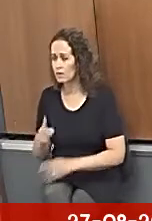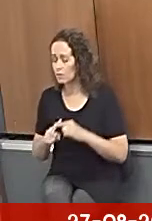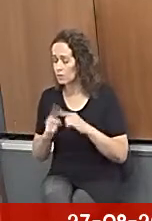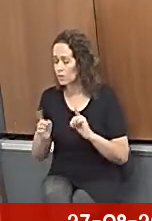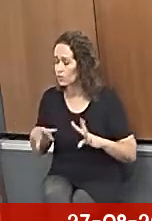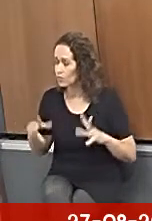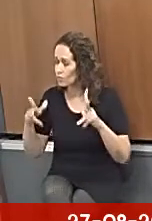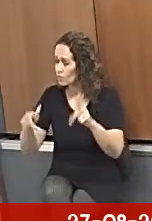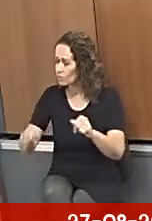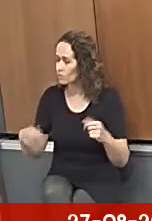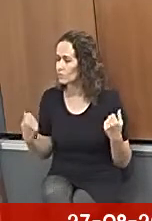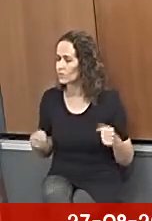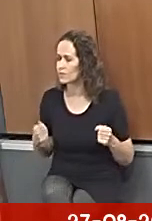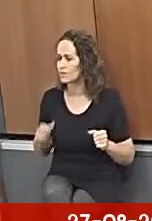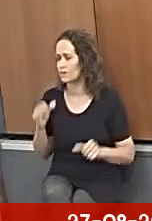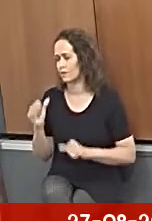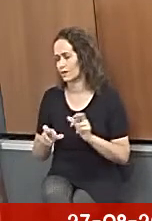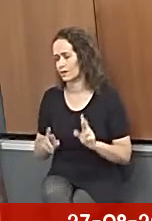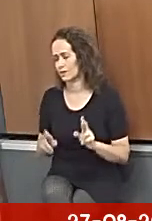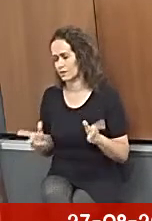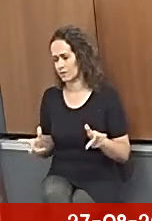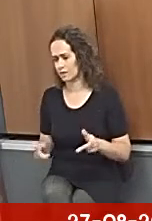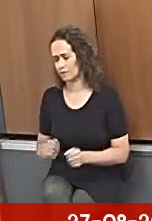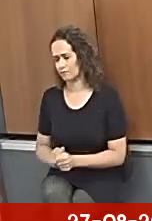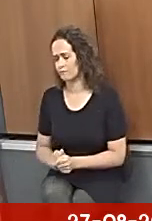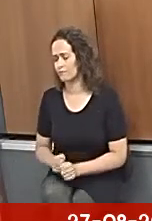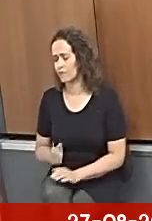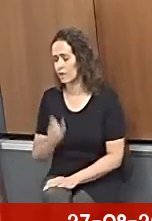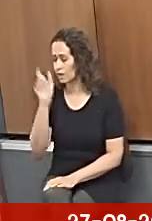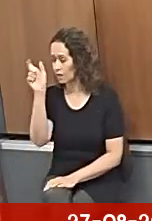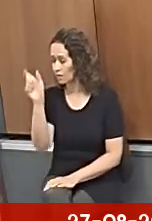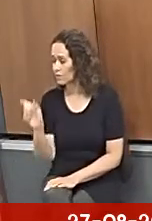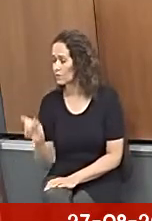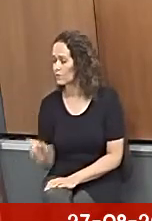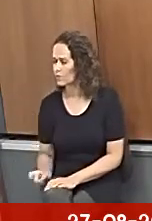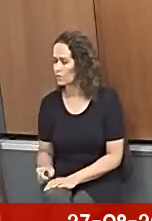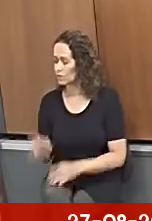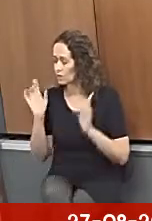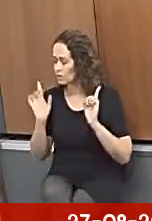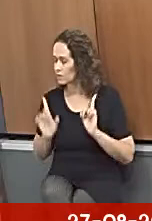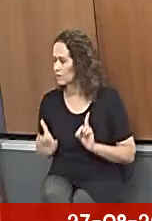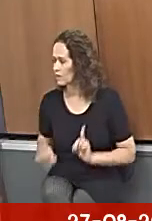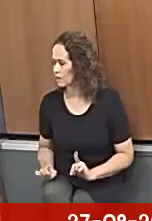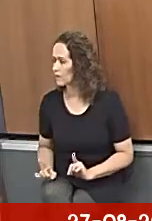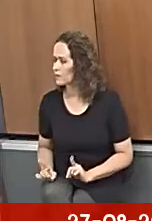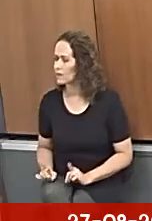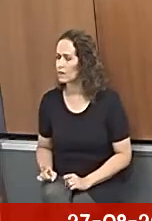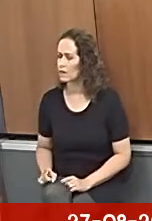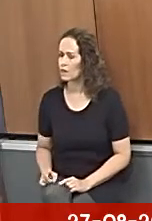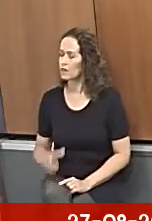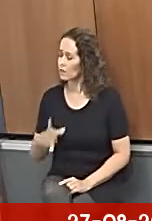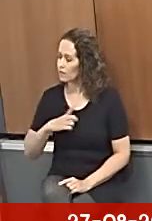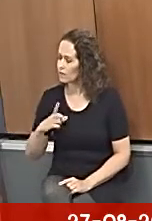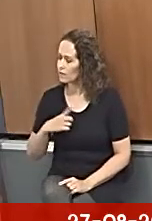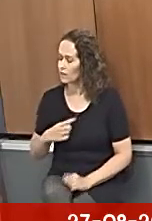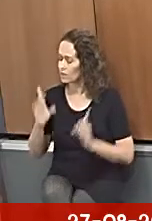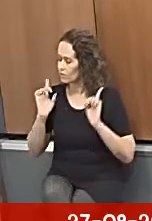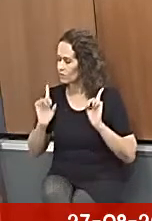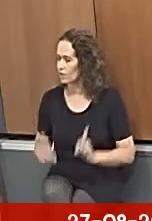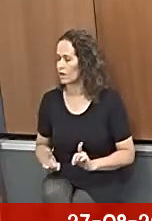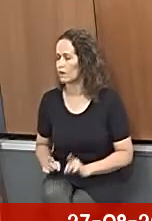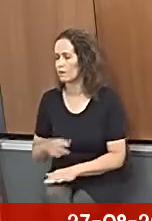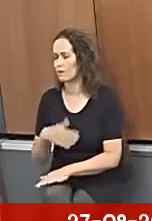vocês têm que identificar a pessoa com deficiência como sujeito de direitos e aí não vem aqui discutir portaria